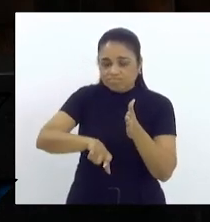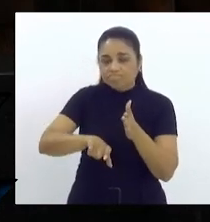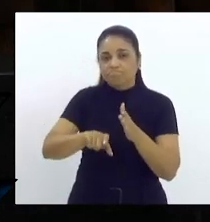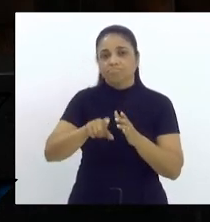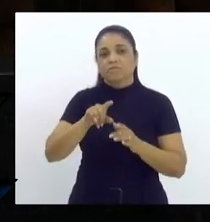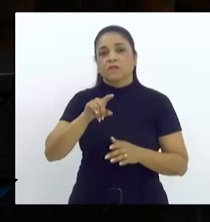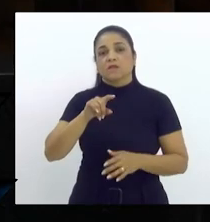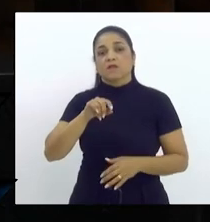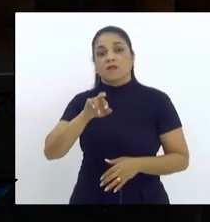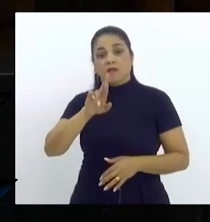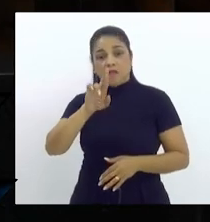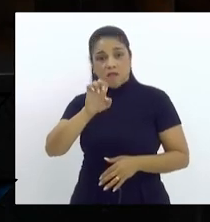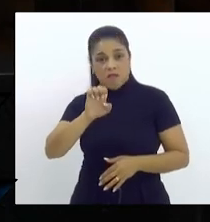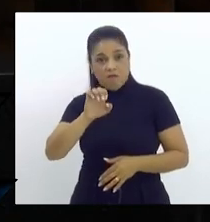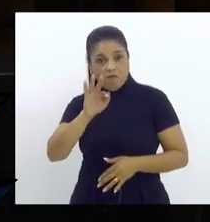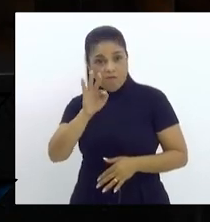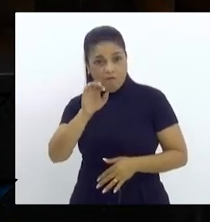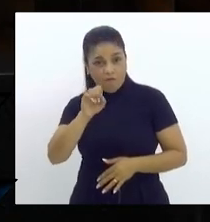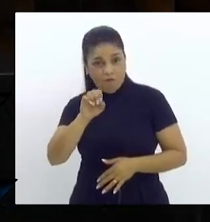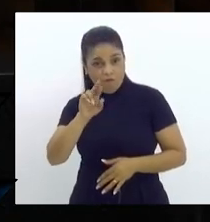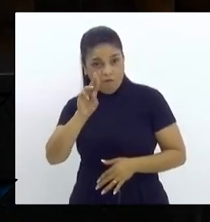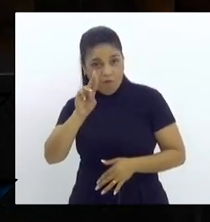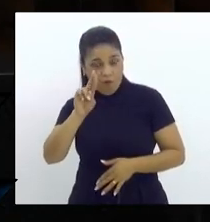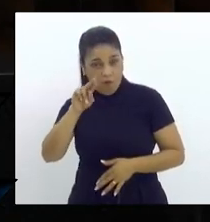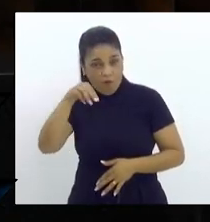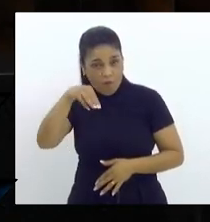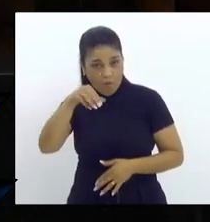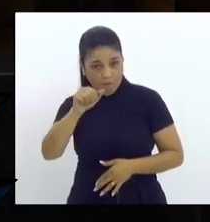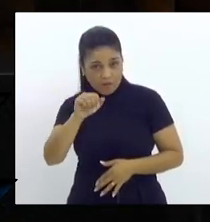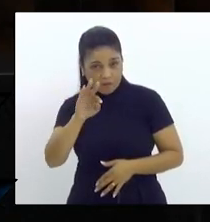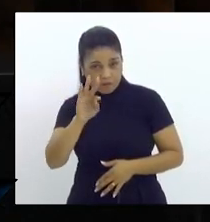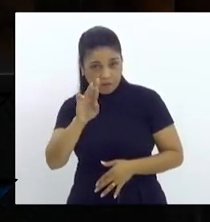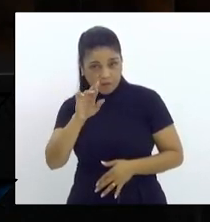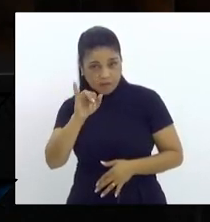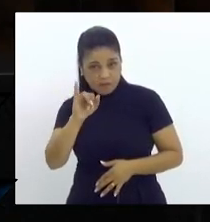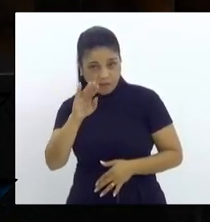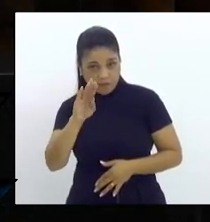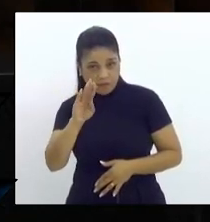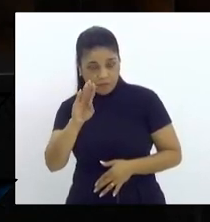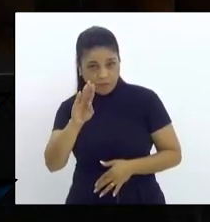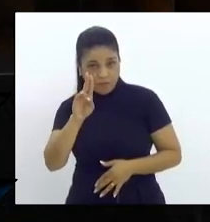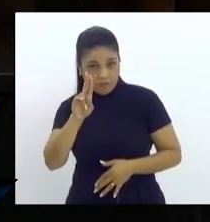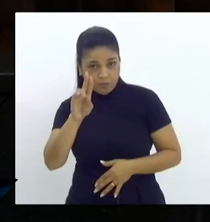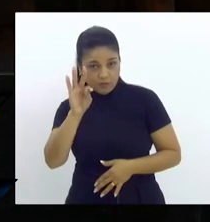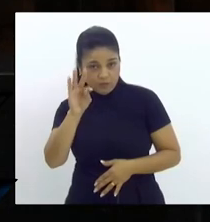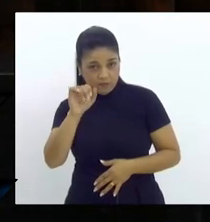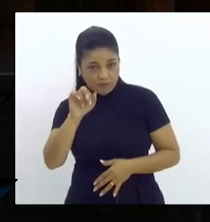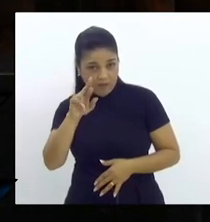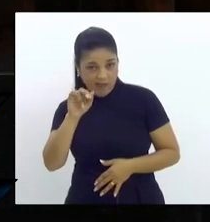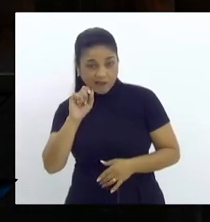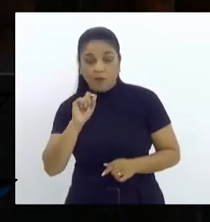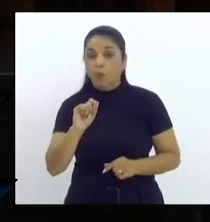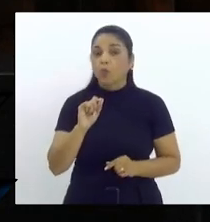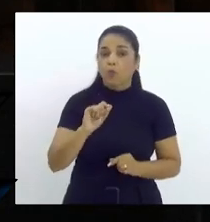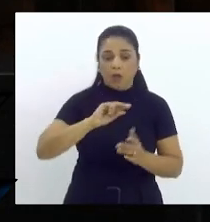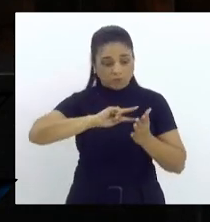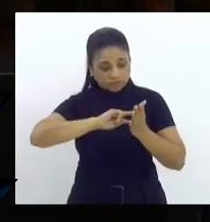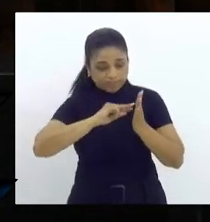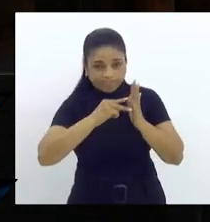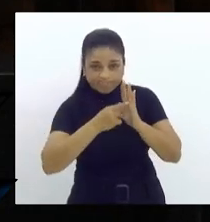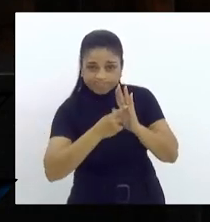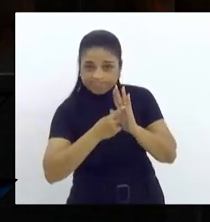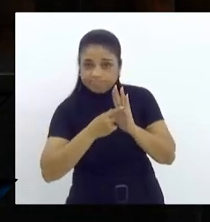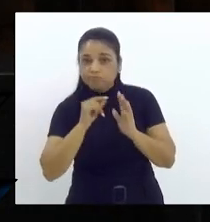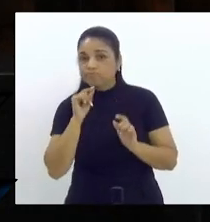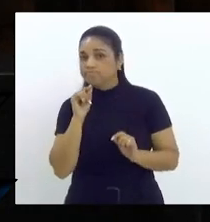tributária, como o nome já diz, atinge os tributos. E o